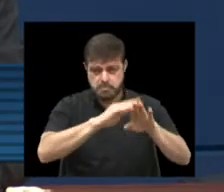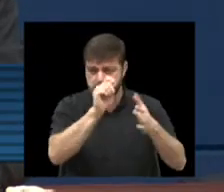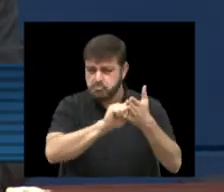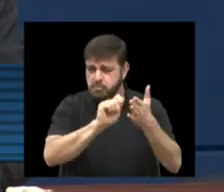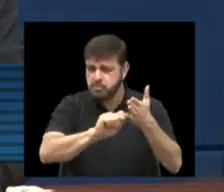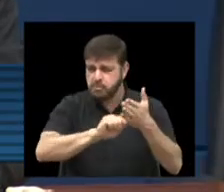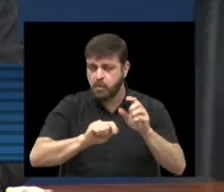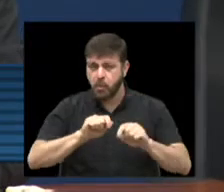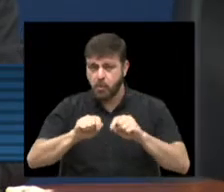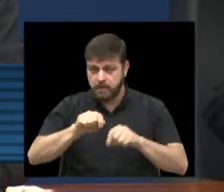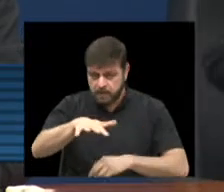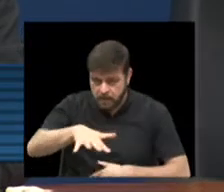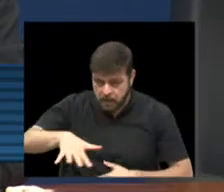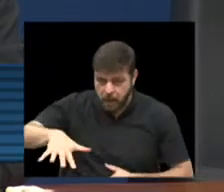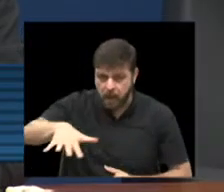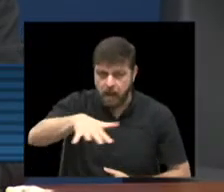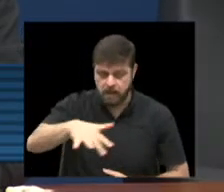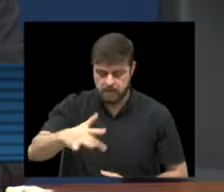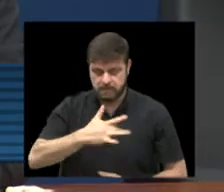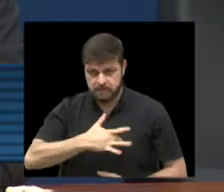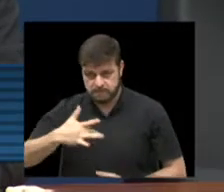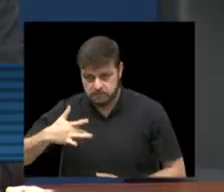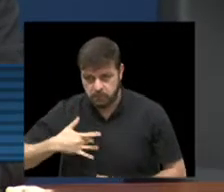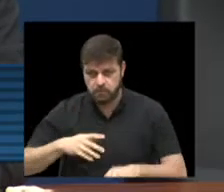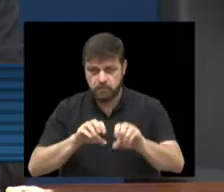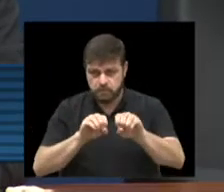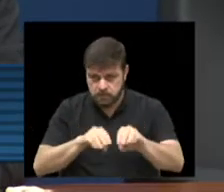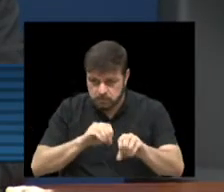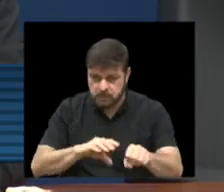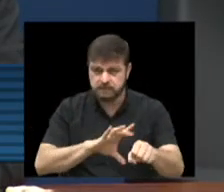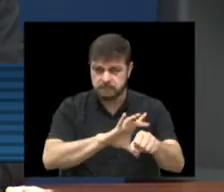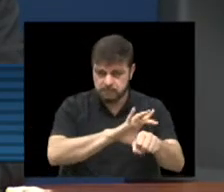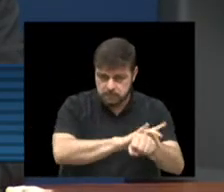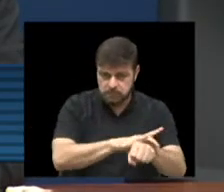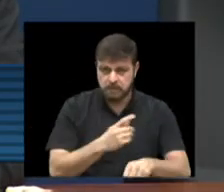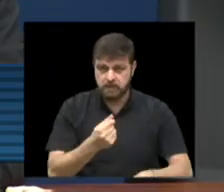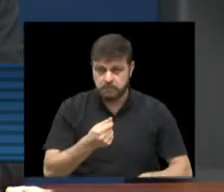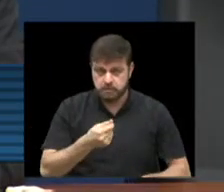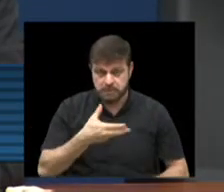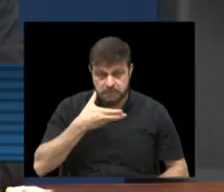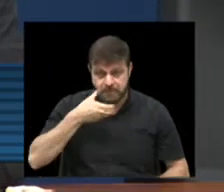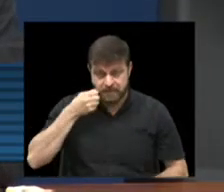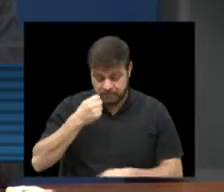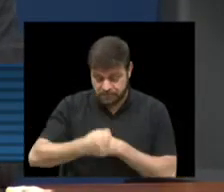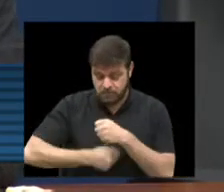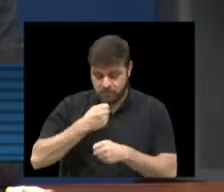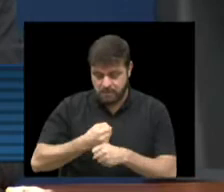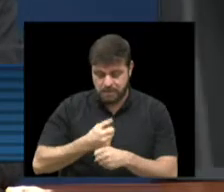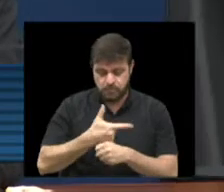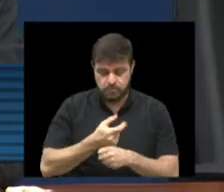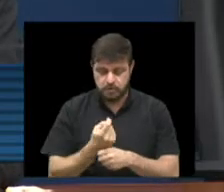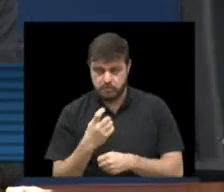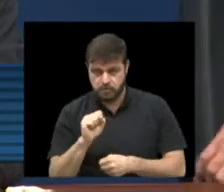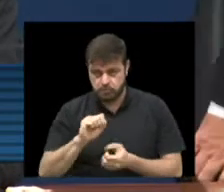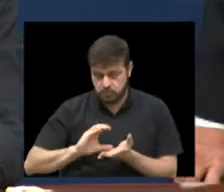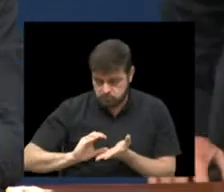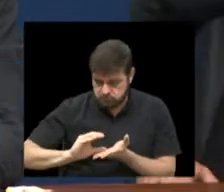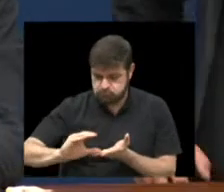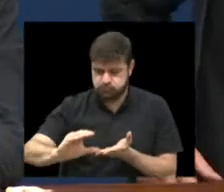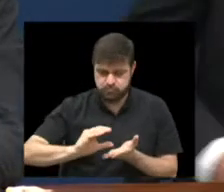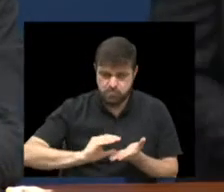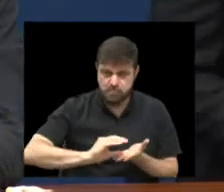diretrizes orçamentárias para o ano de 2018 e da outras providências. Parecer